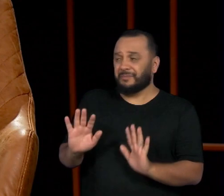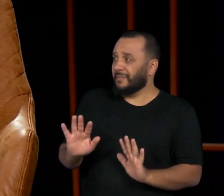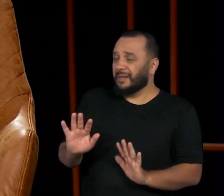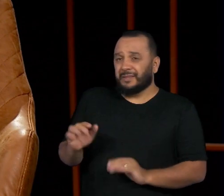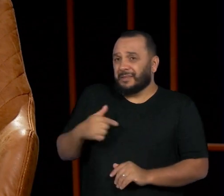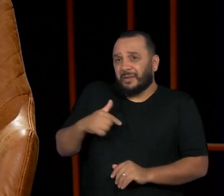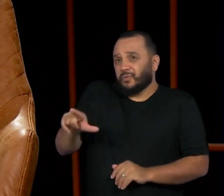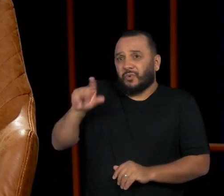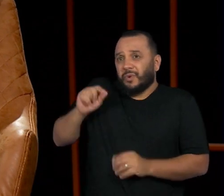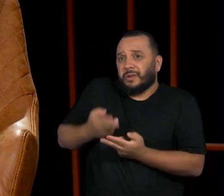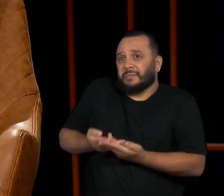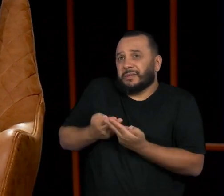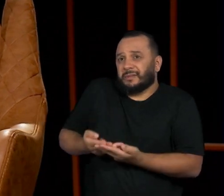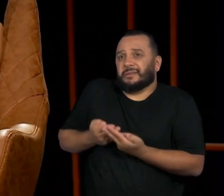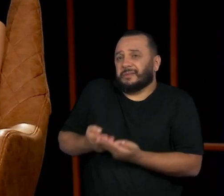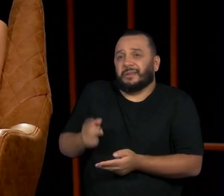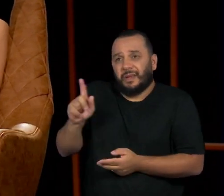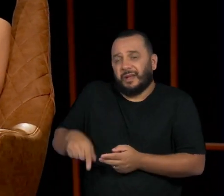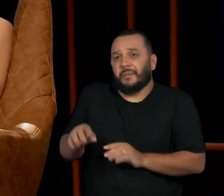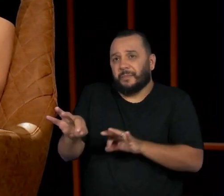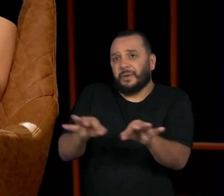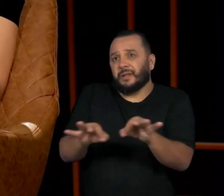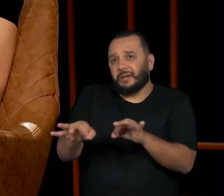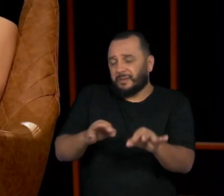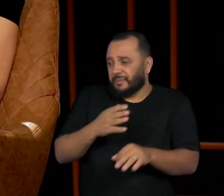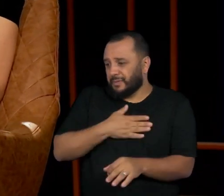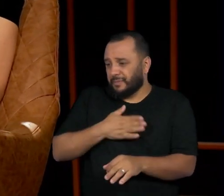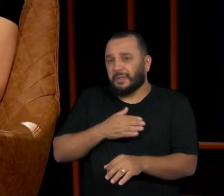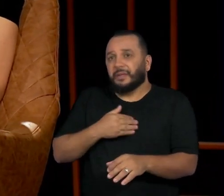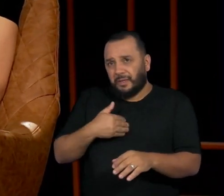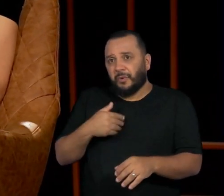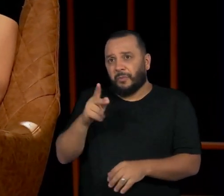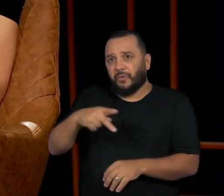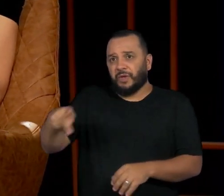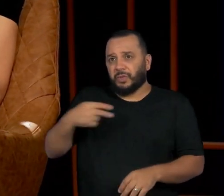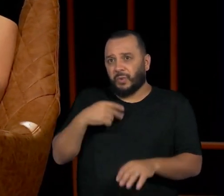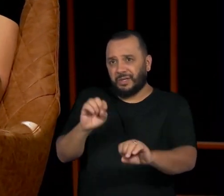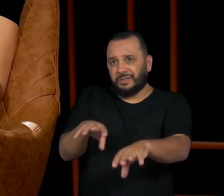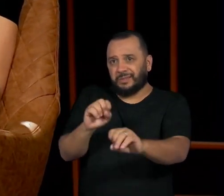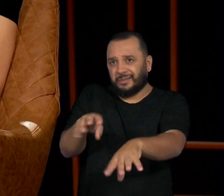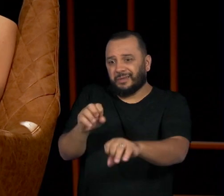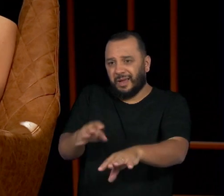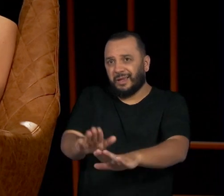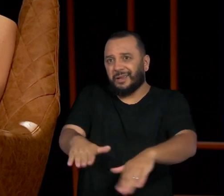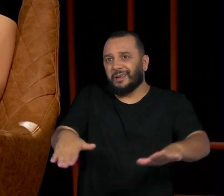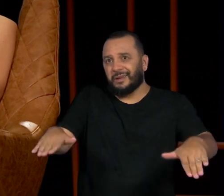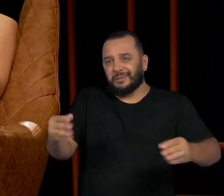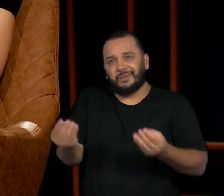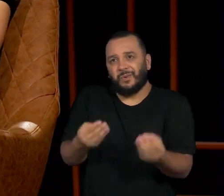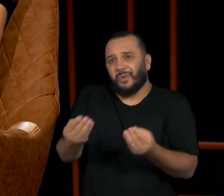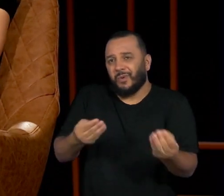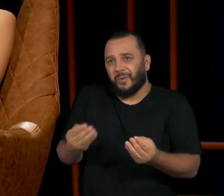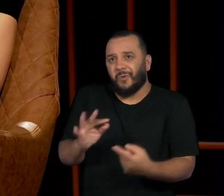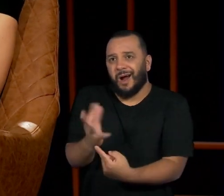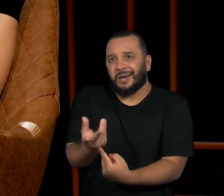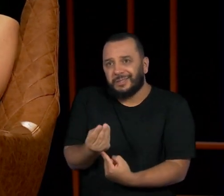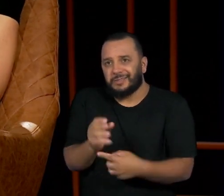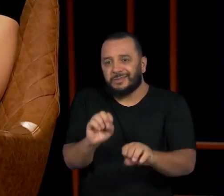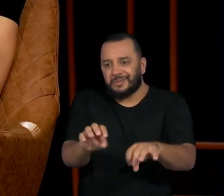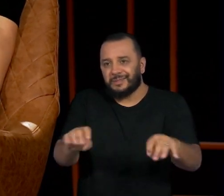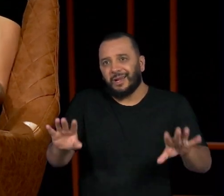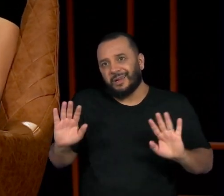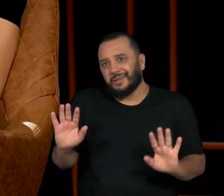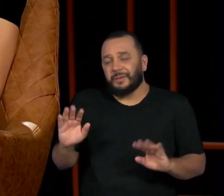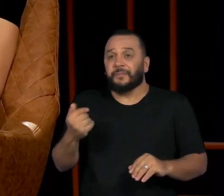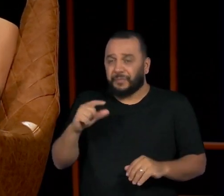mim. Tipo, me parecia um plano muito maravilhoso trabalhar com educação e trabalhar com crianças. E como eu tinha tido a experiência da